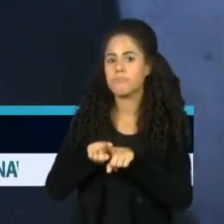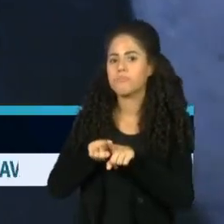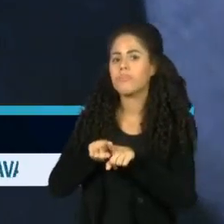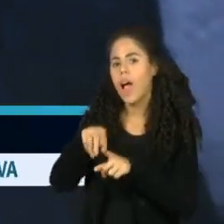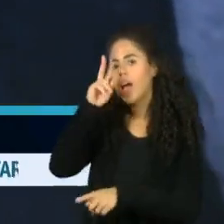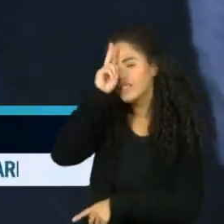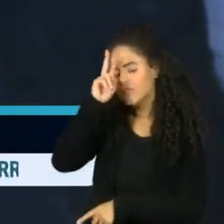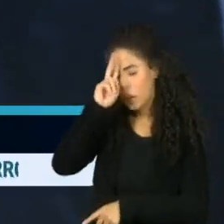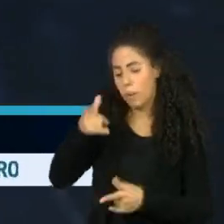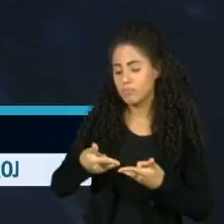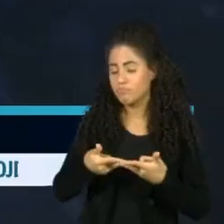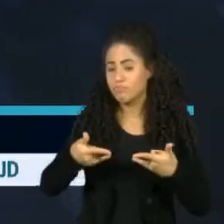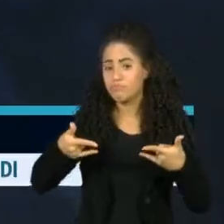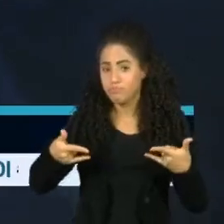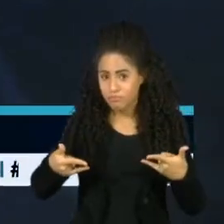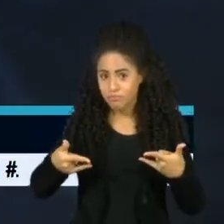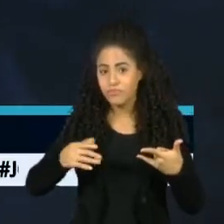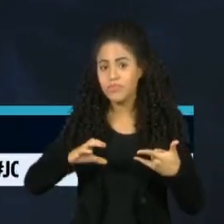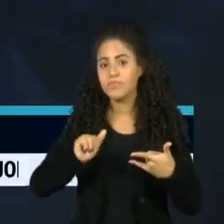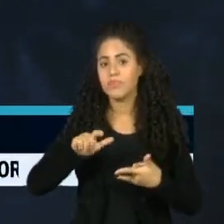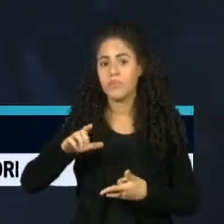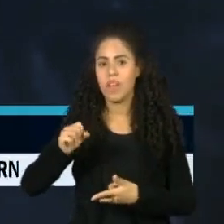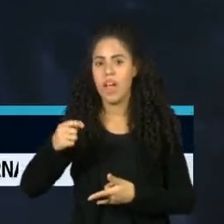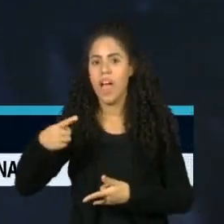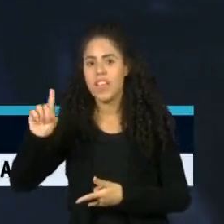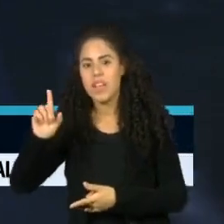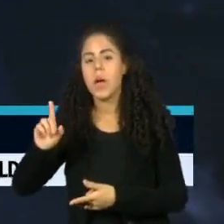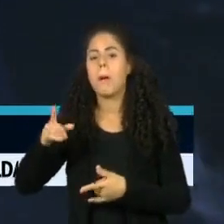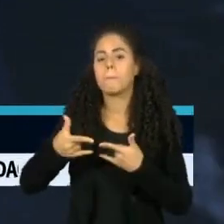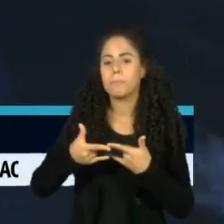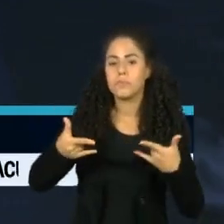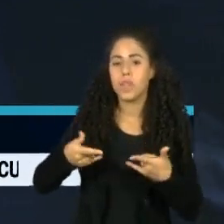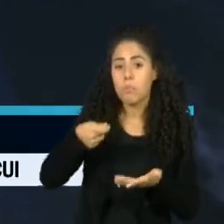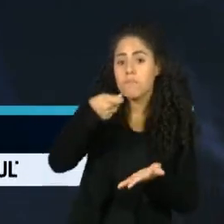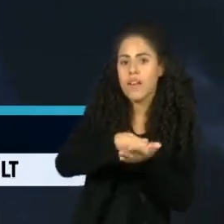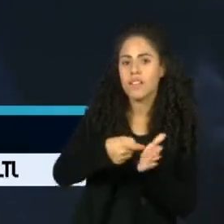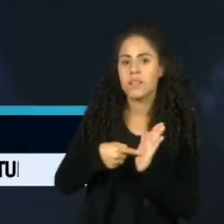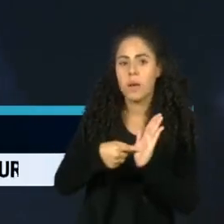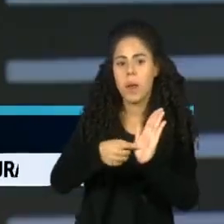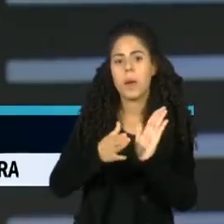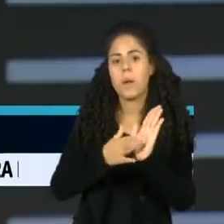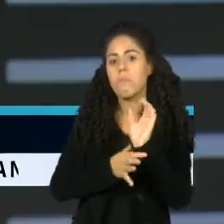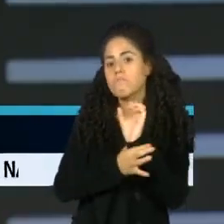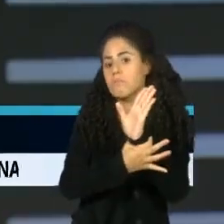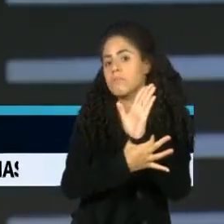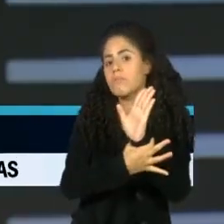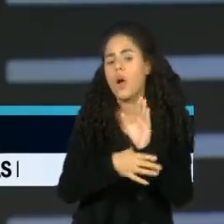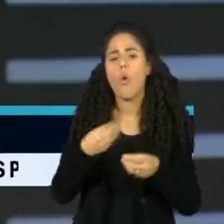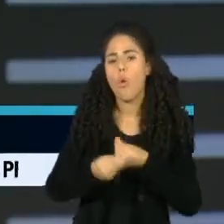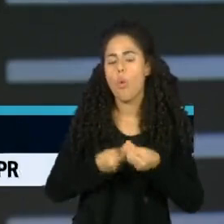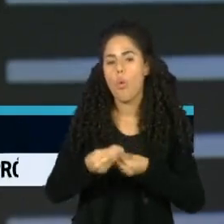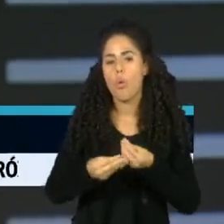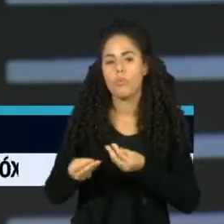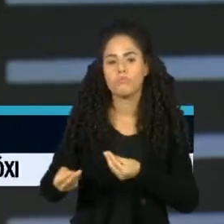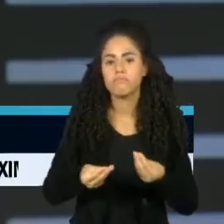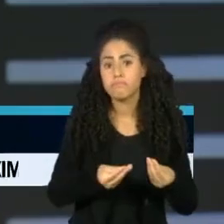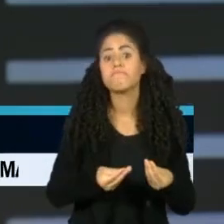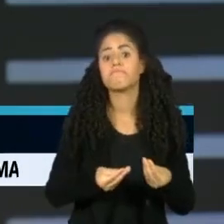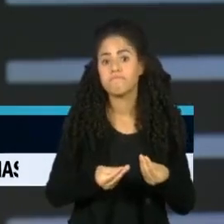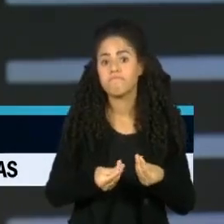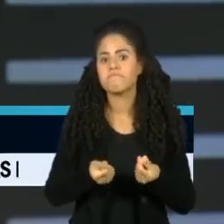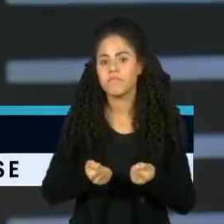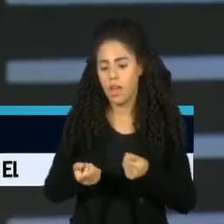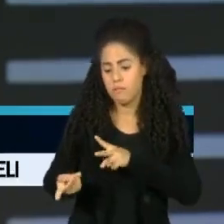o cheque calção, né, que é usado como garantia. Uhum. Ainda é usado? O que, que substitui esse tipo de cheque? Bom, toda sorte